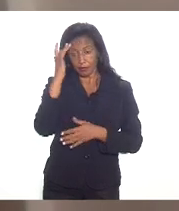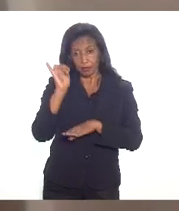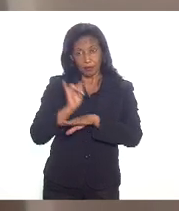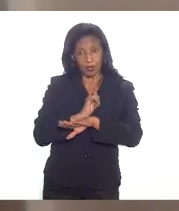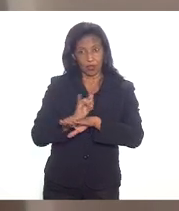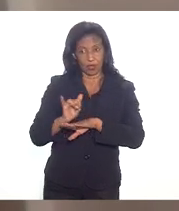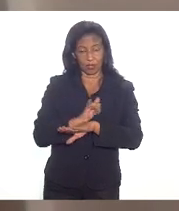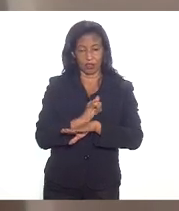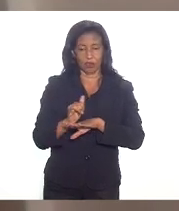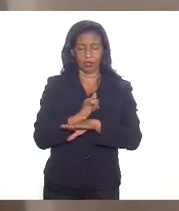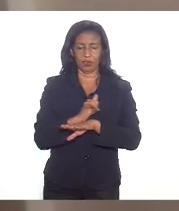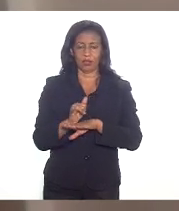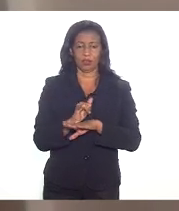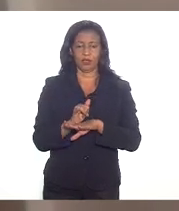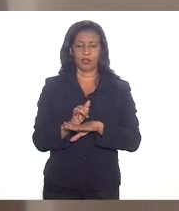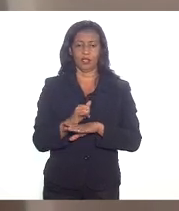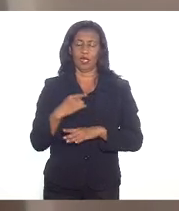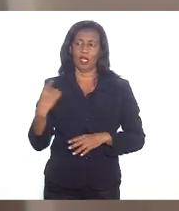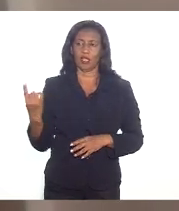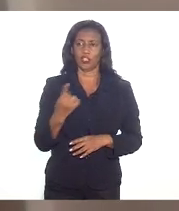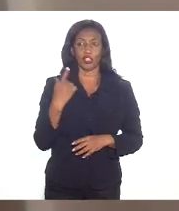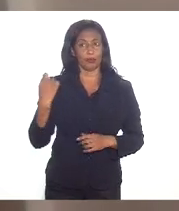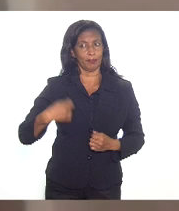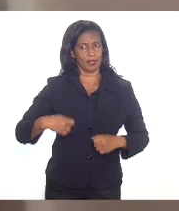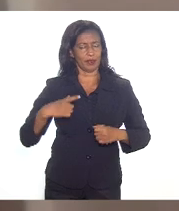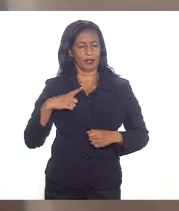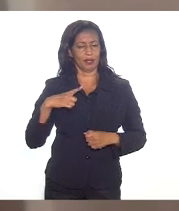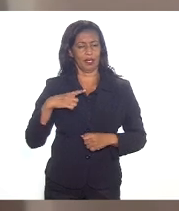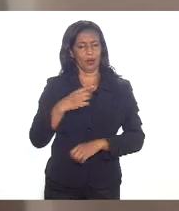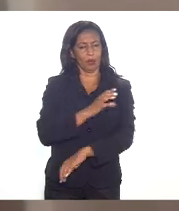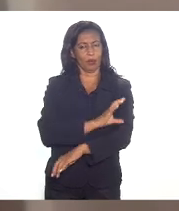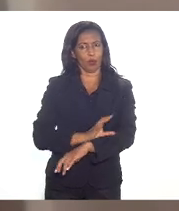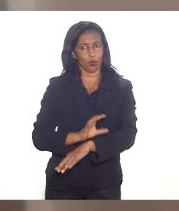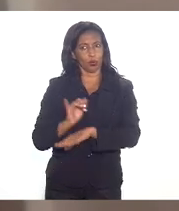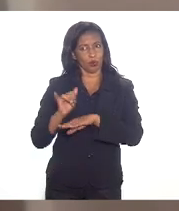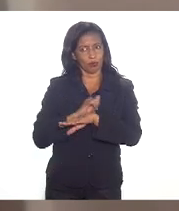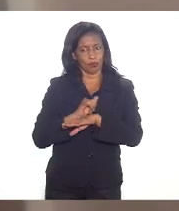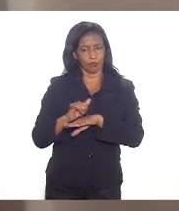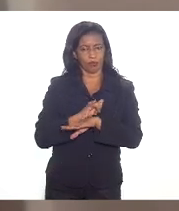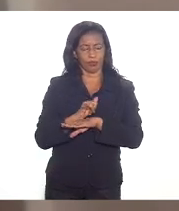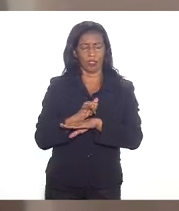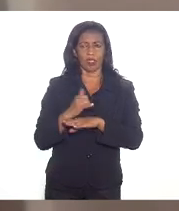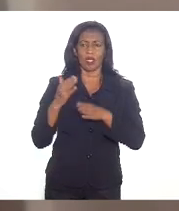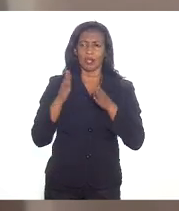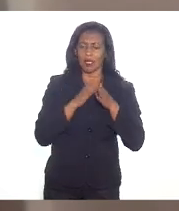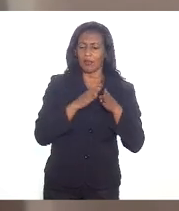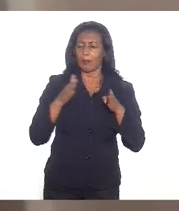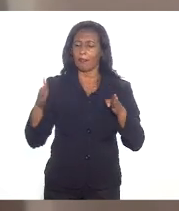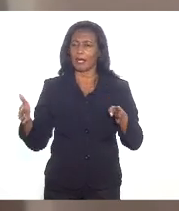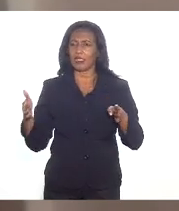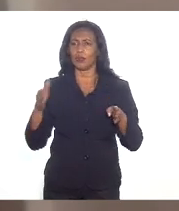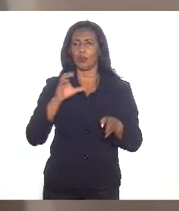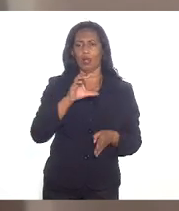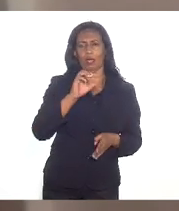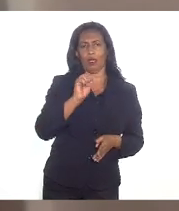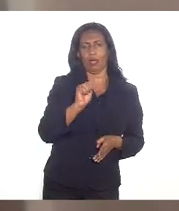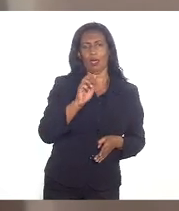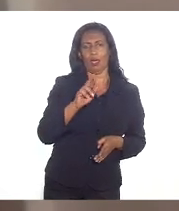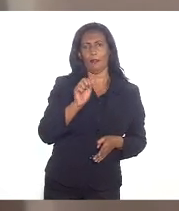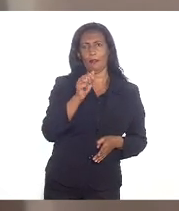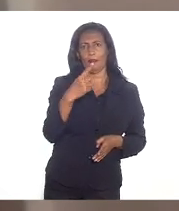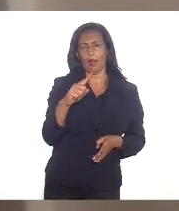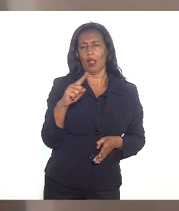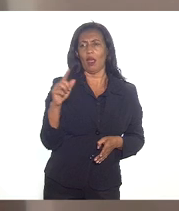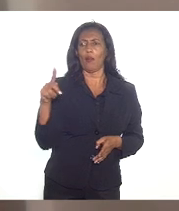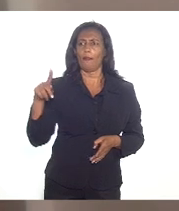Eu acho que a gente tem que criar uma cultura de planejamento, né? Houve, no período ali, Cabral, Pezão, alguma iniciativa de alguns concursos